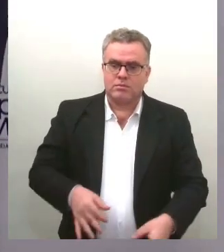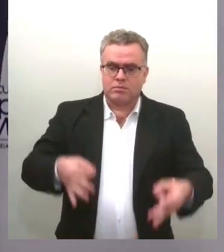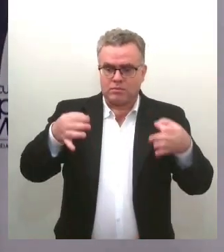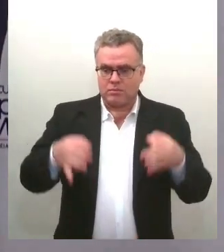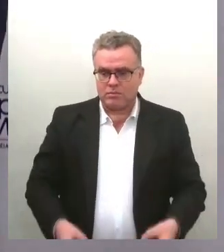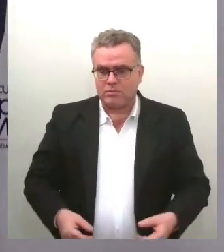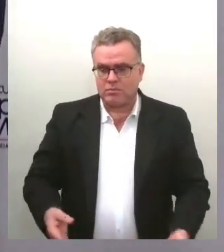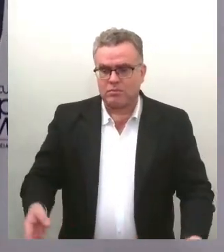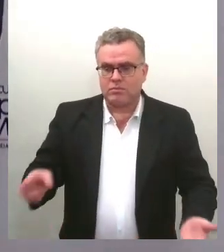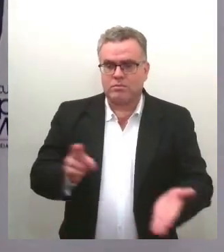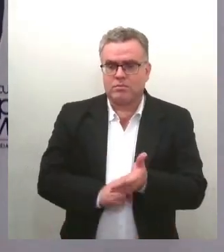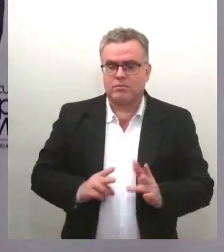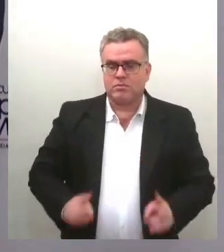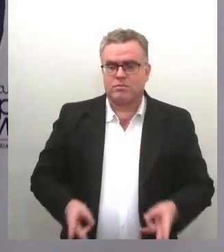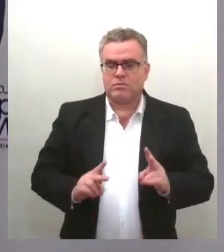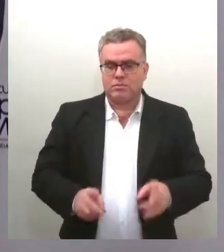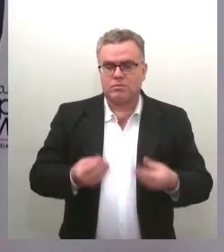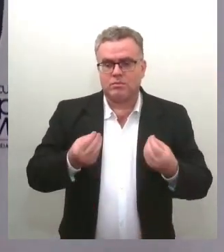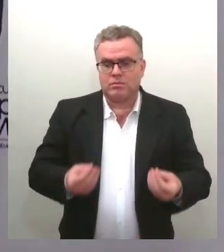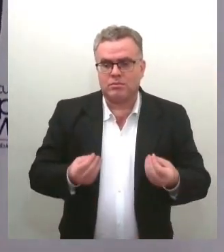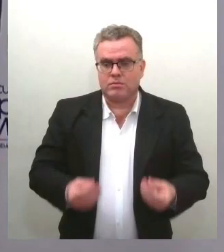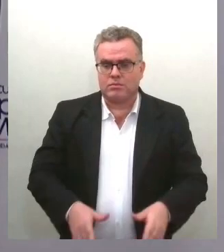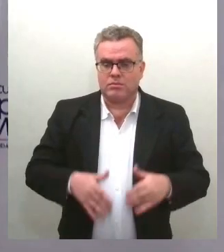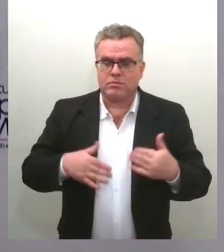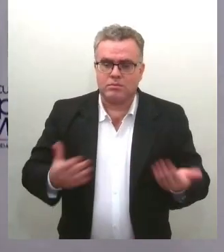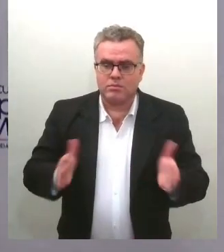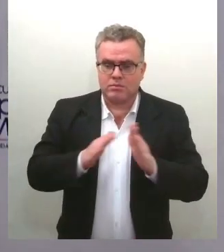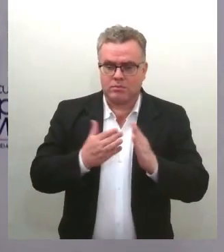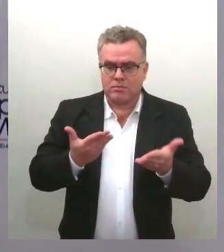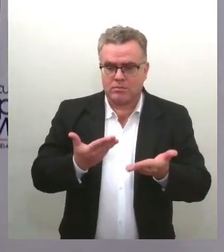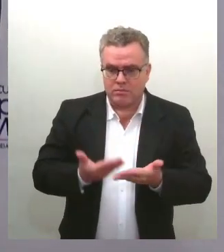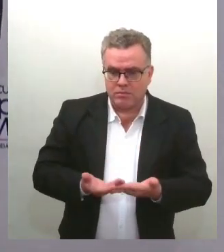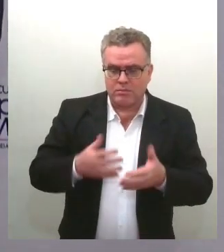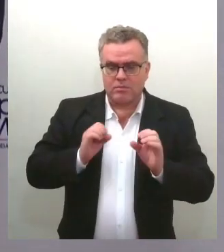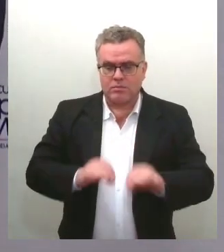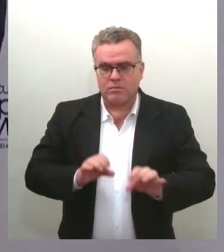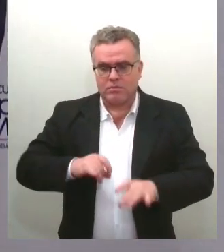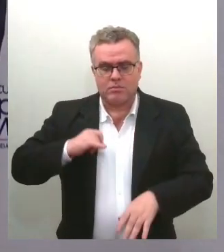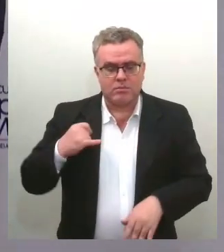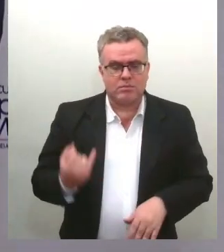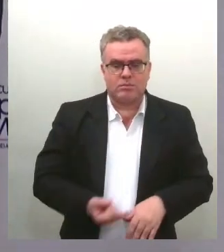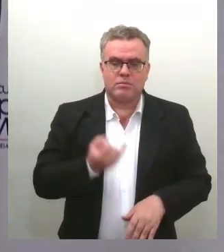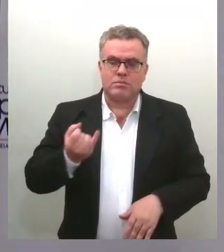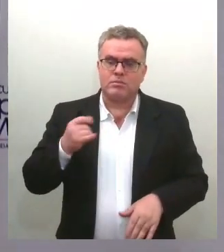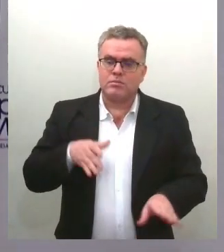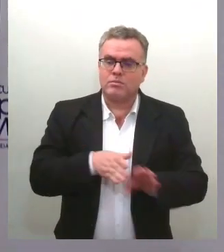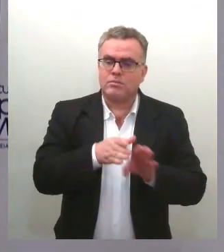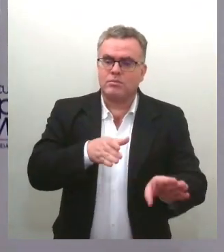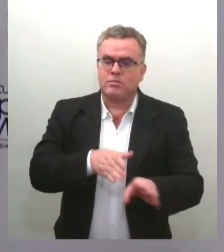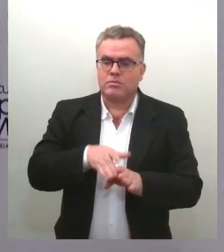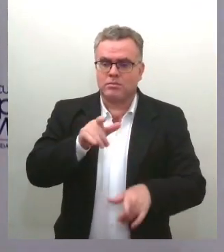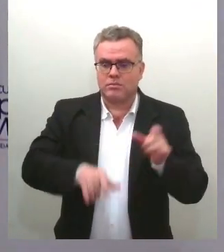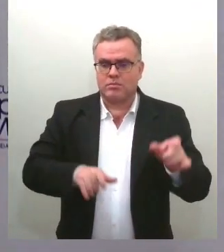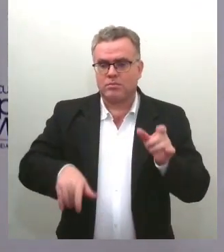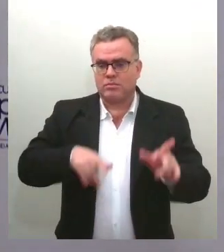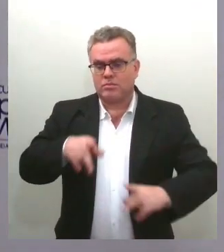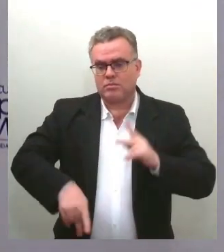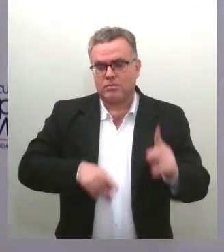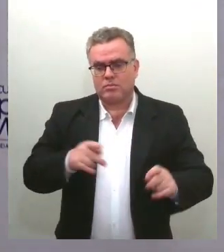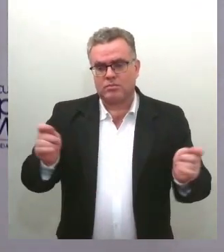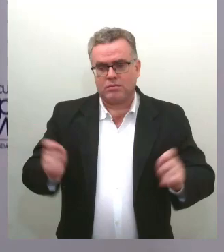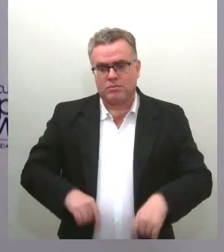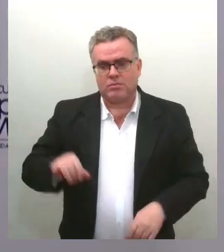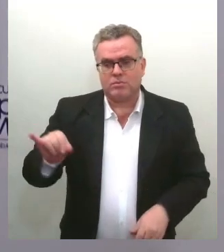é fundamental nesse processo de conscientização da população sobre a importância e a valorização